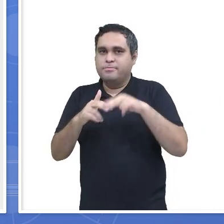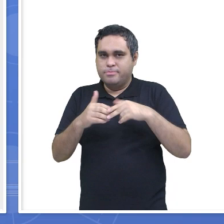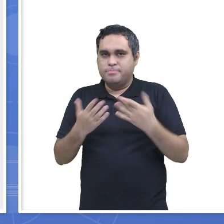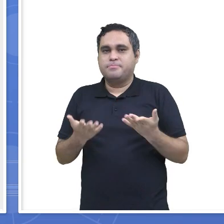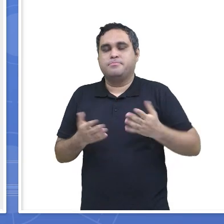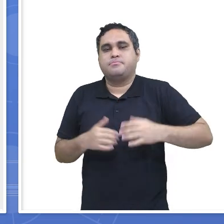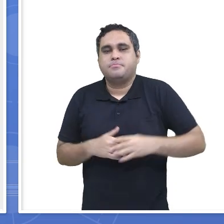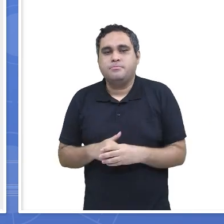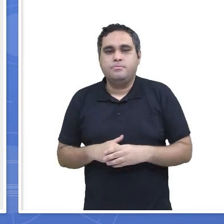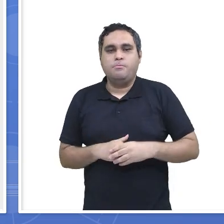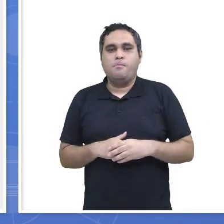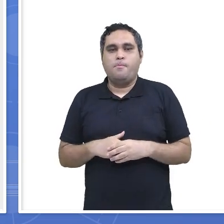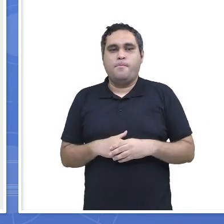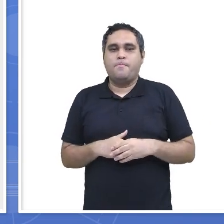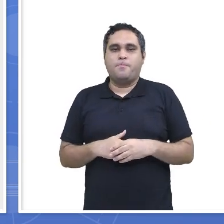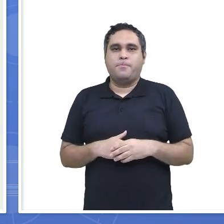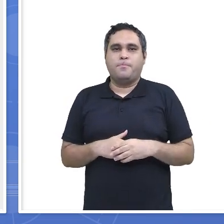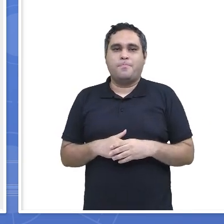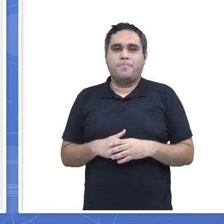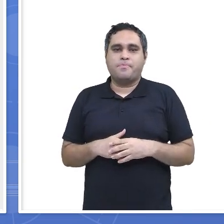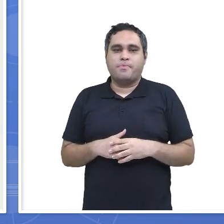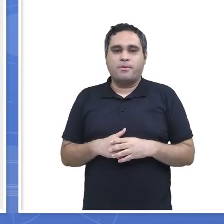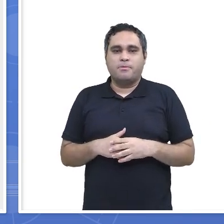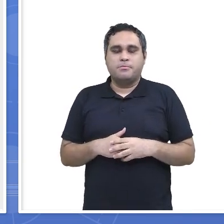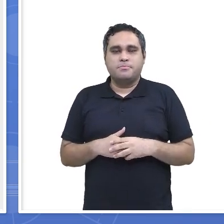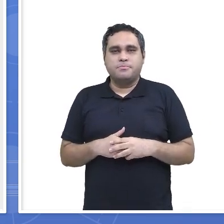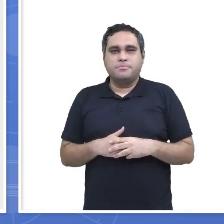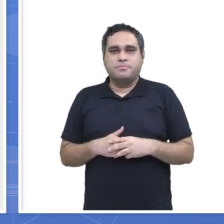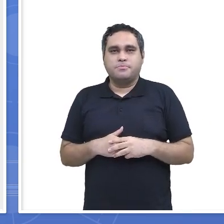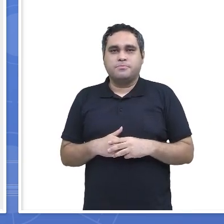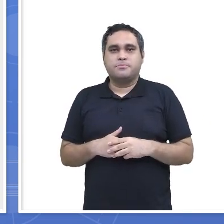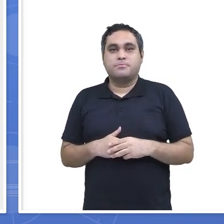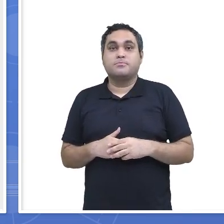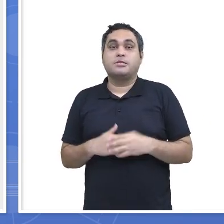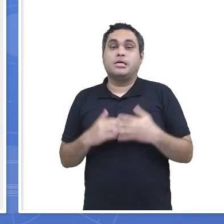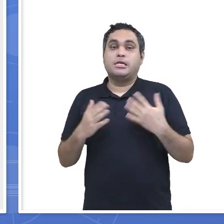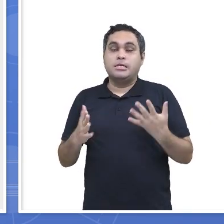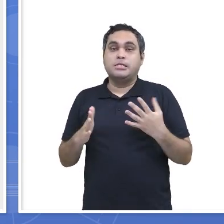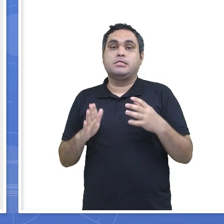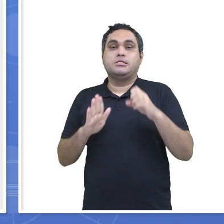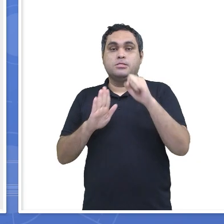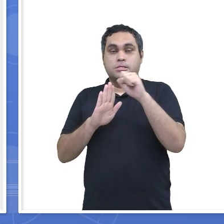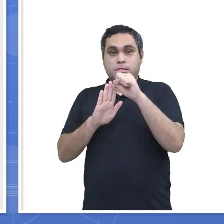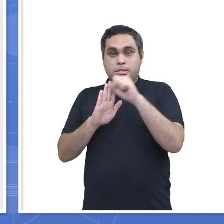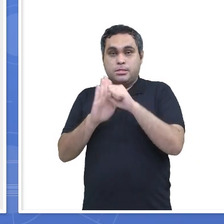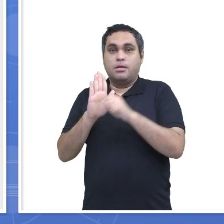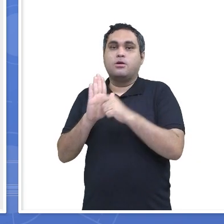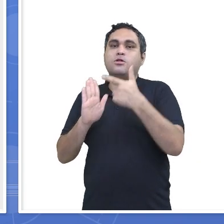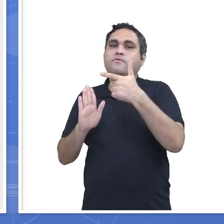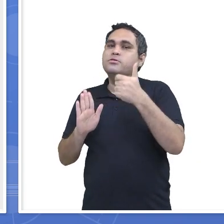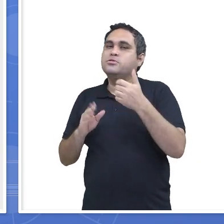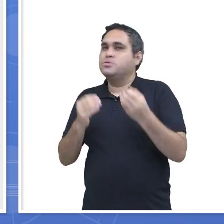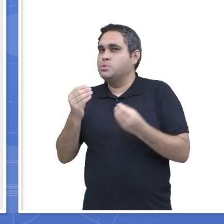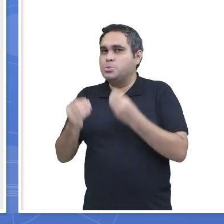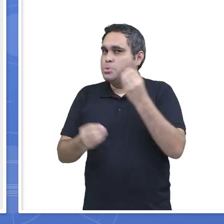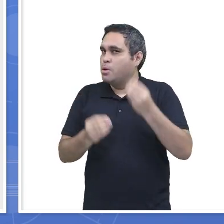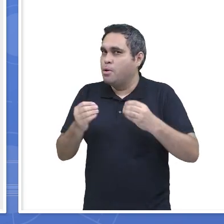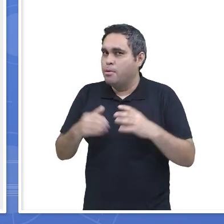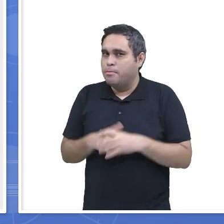bem. E os movimentos sociais no século XXI. Há